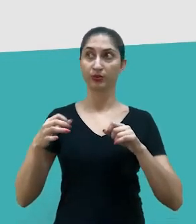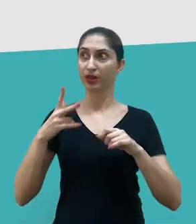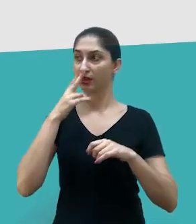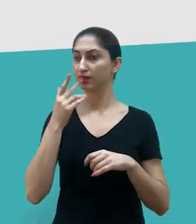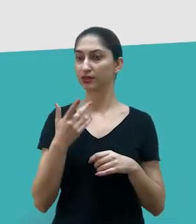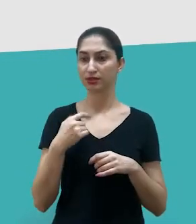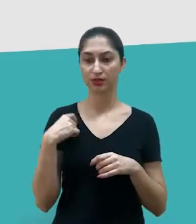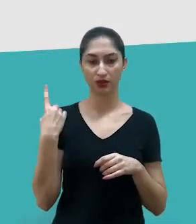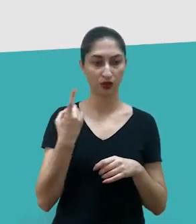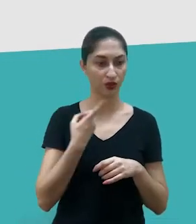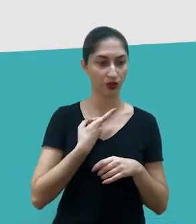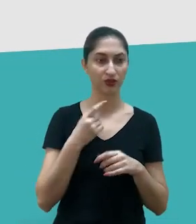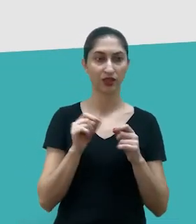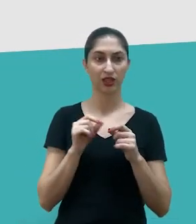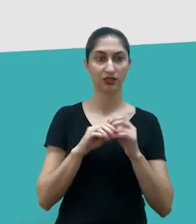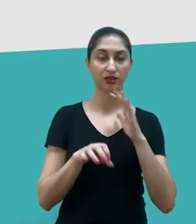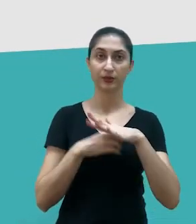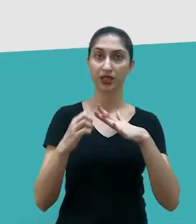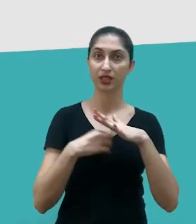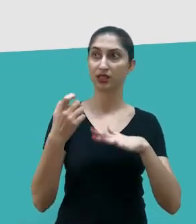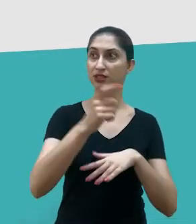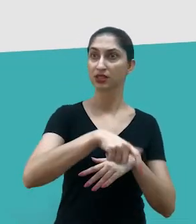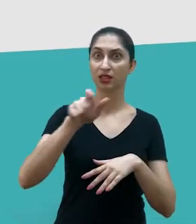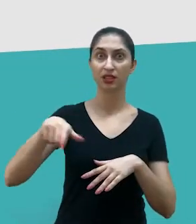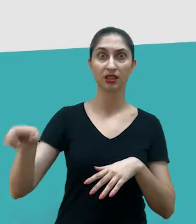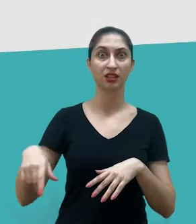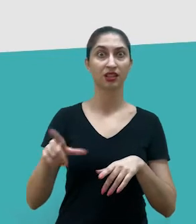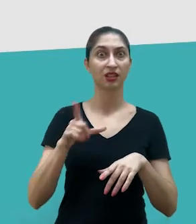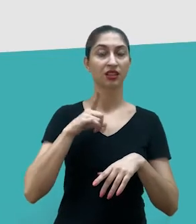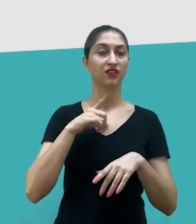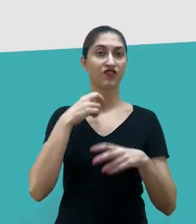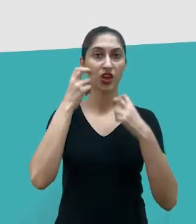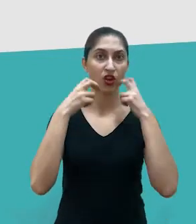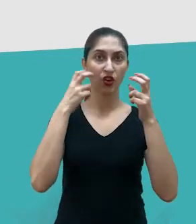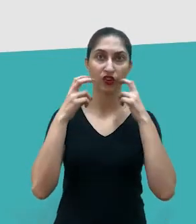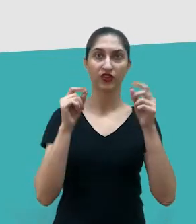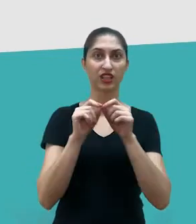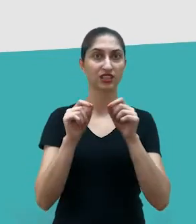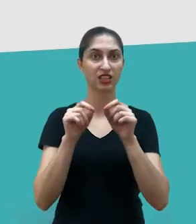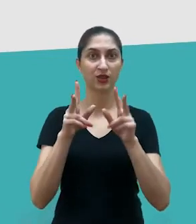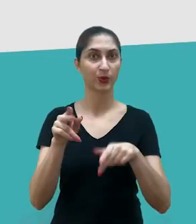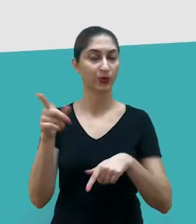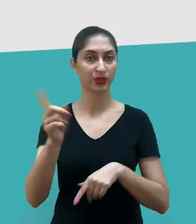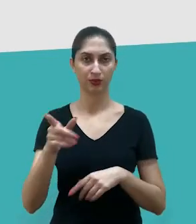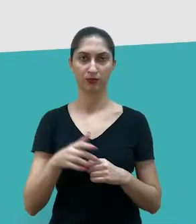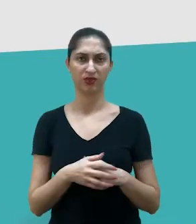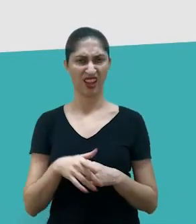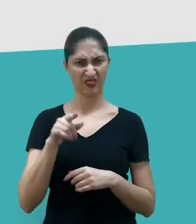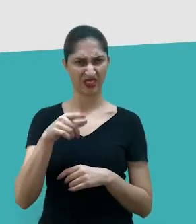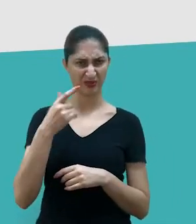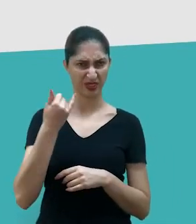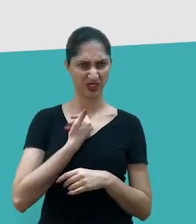a gente vai fazer com que as empresas tenham vergonha de não produzir assim. Nossa, Aldo, mas